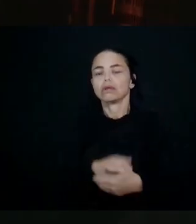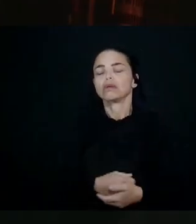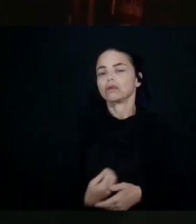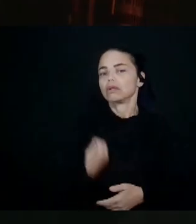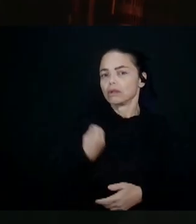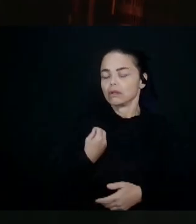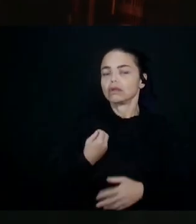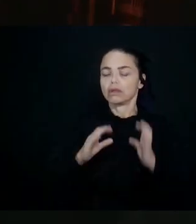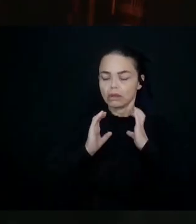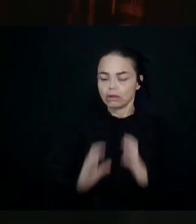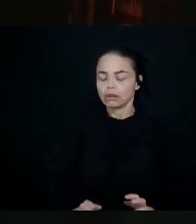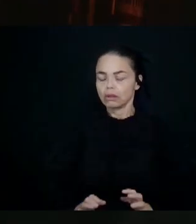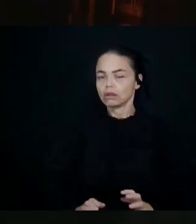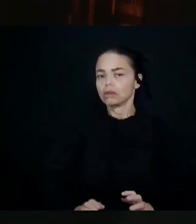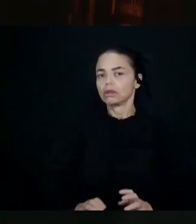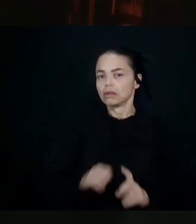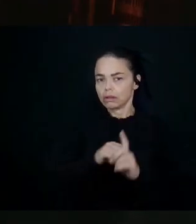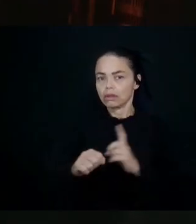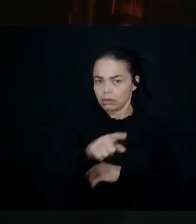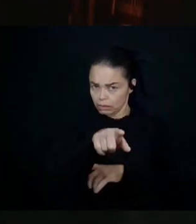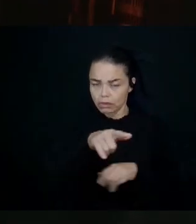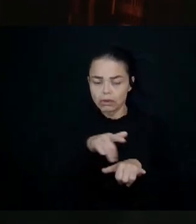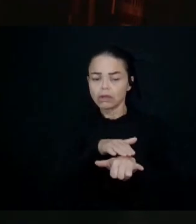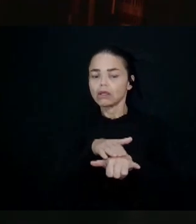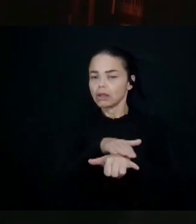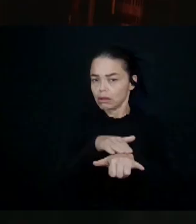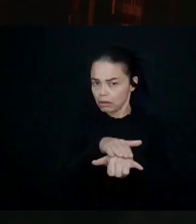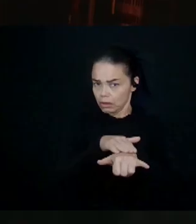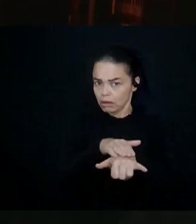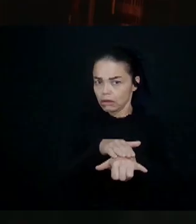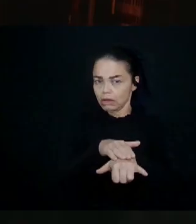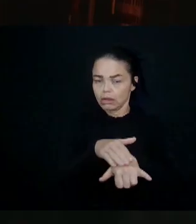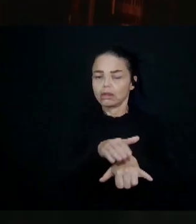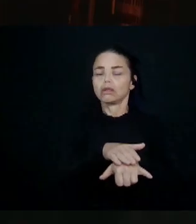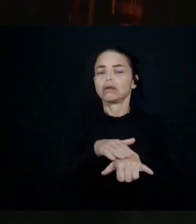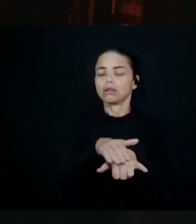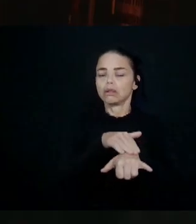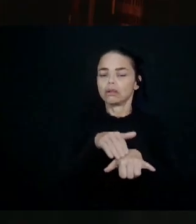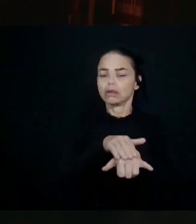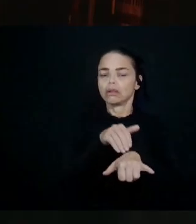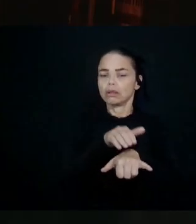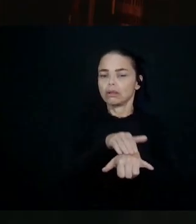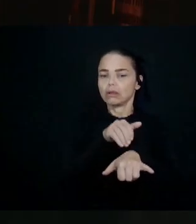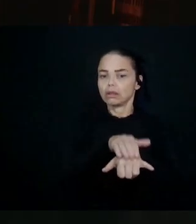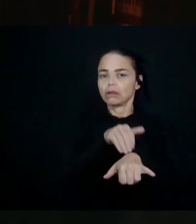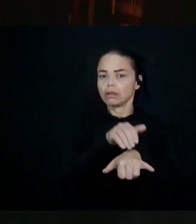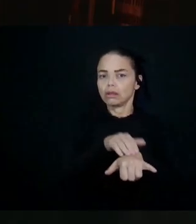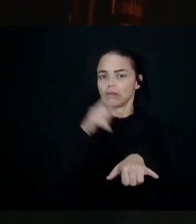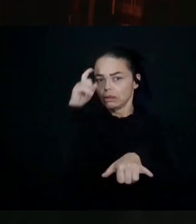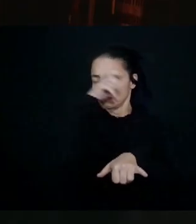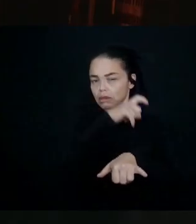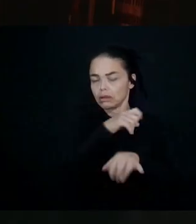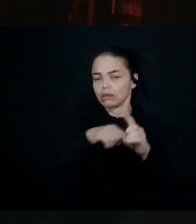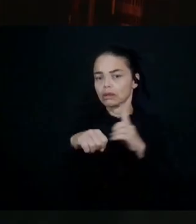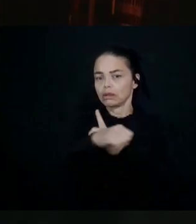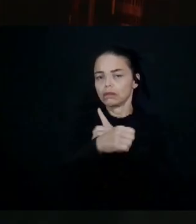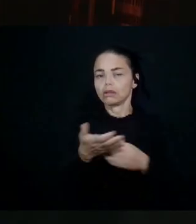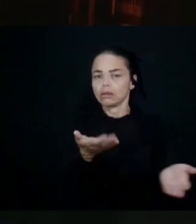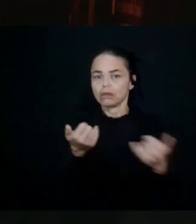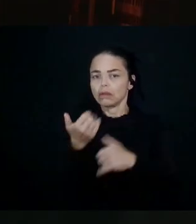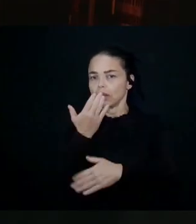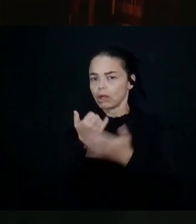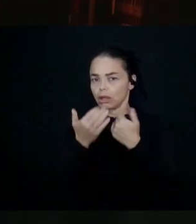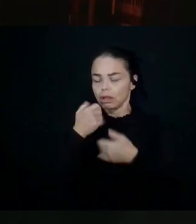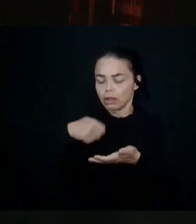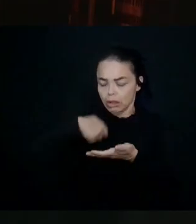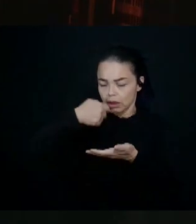comportamento social. Você é vegano? E aí, você tem dificuldade de socialização? Quando alguém te convida para jantar